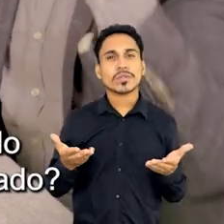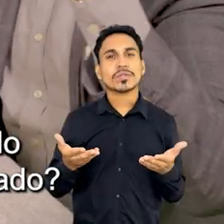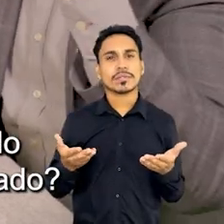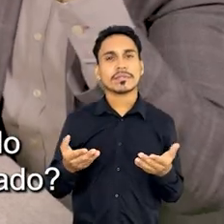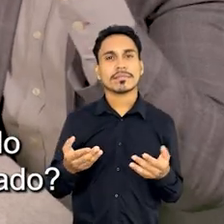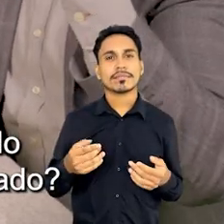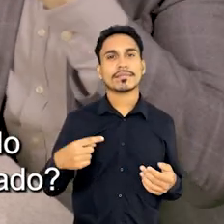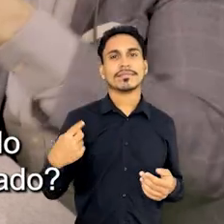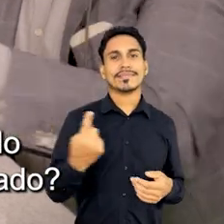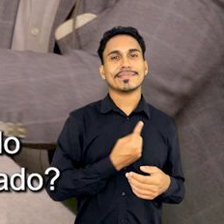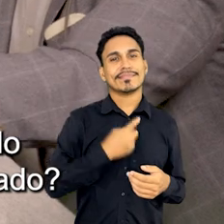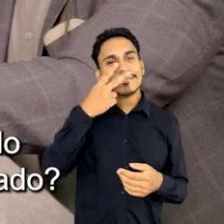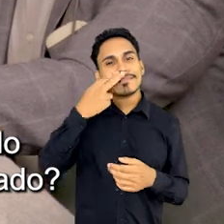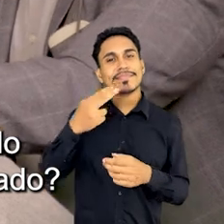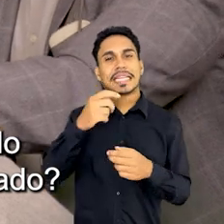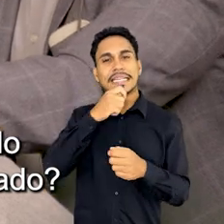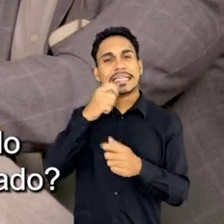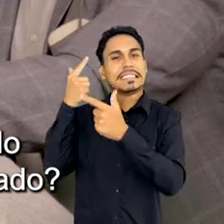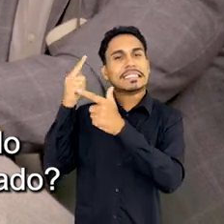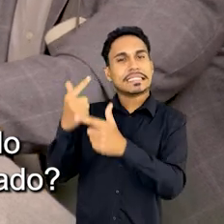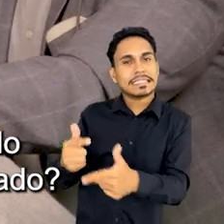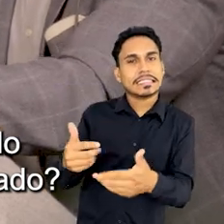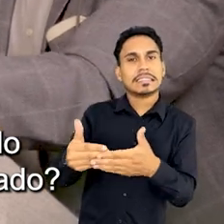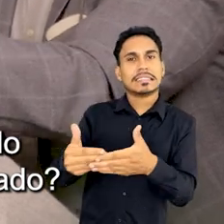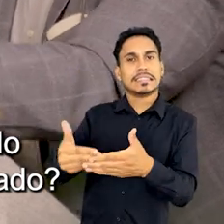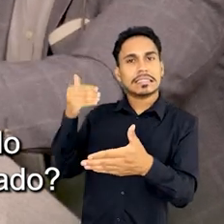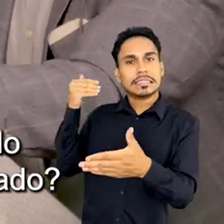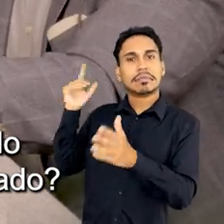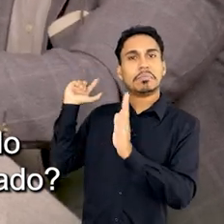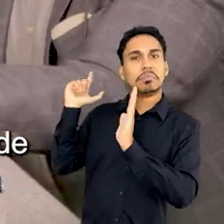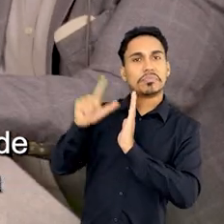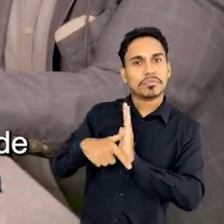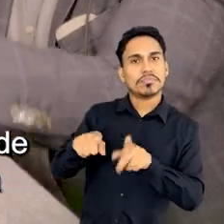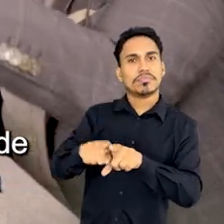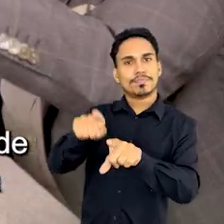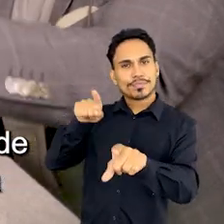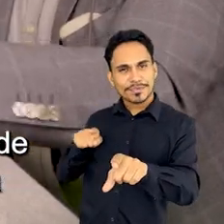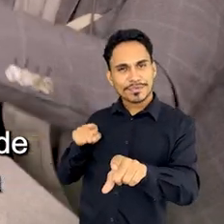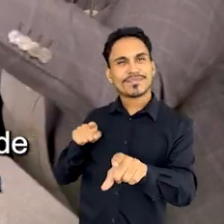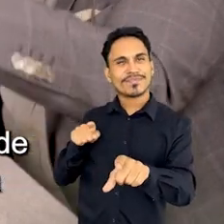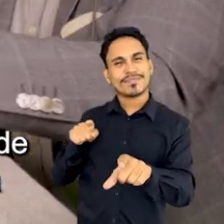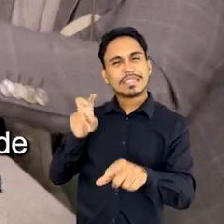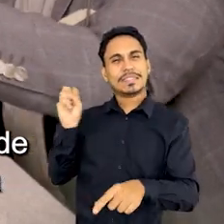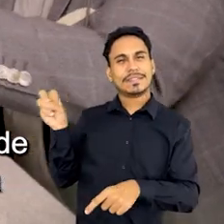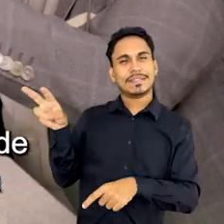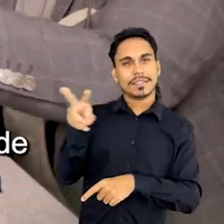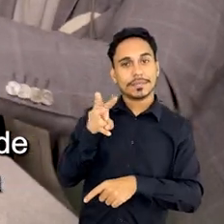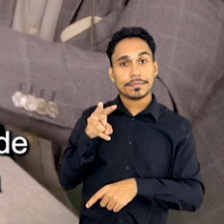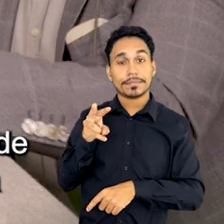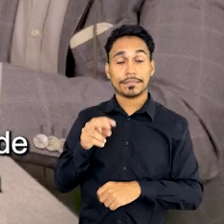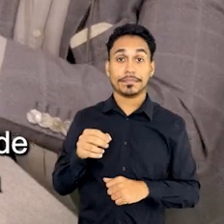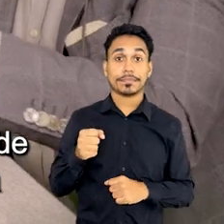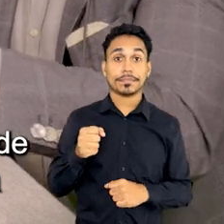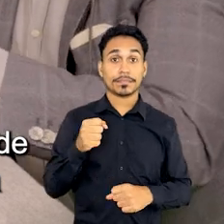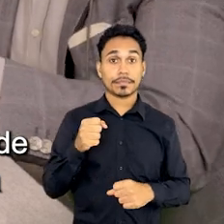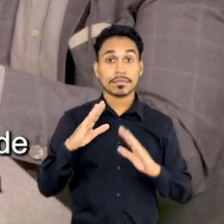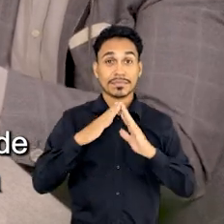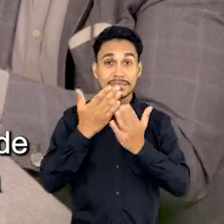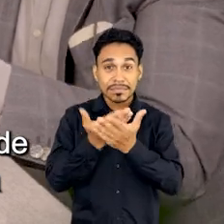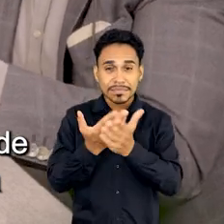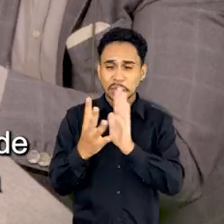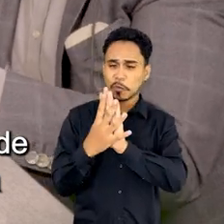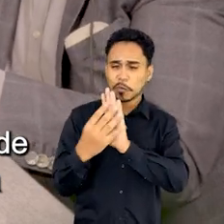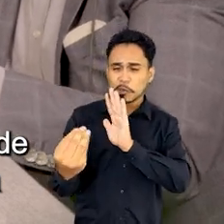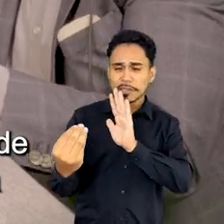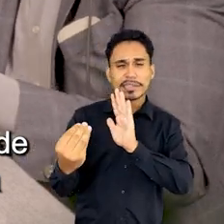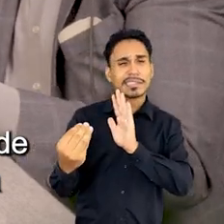voltado paraa escola do final do século passado então do século passado dos anos 90 a gente vem vários um desenho de escola